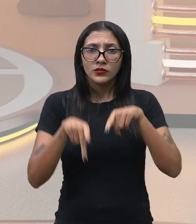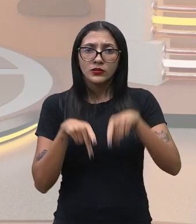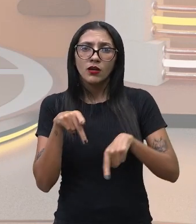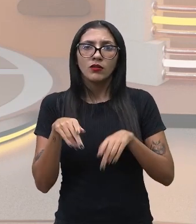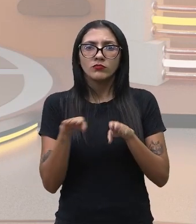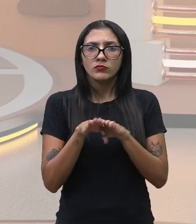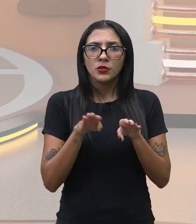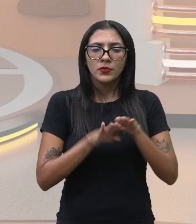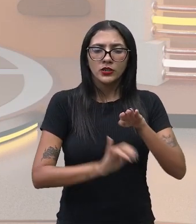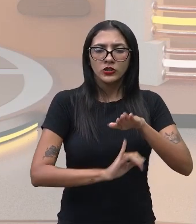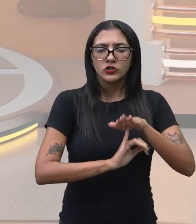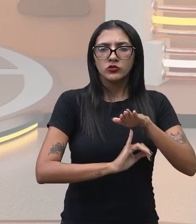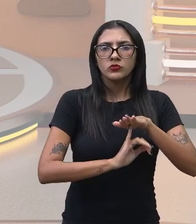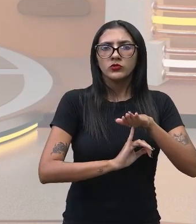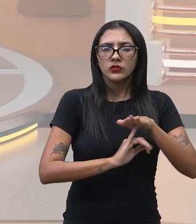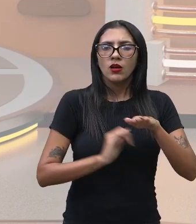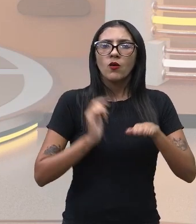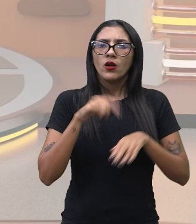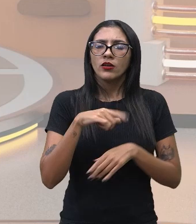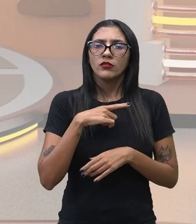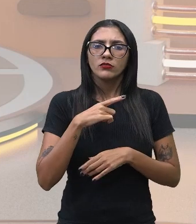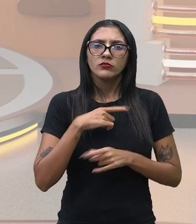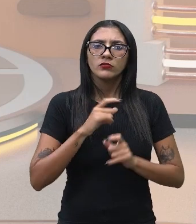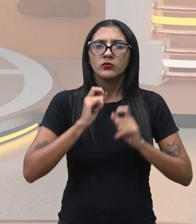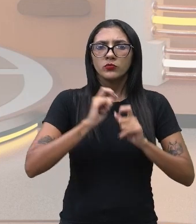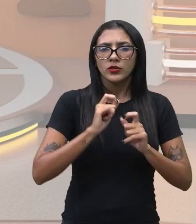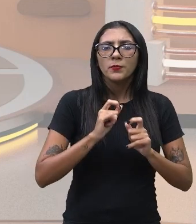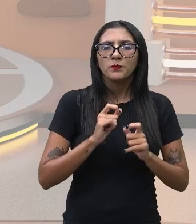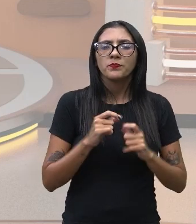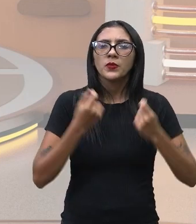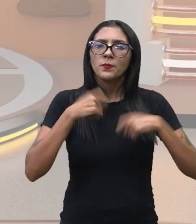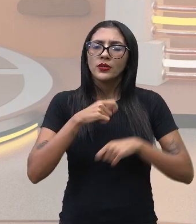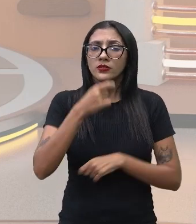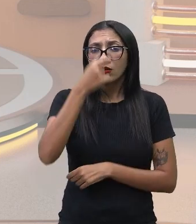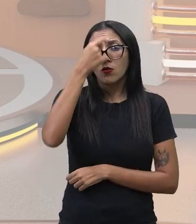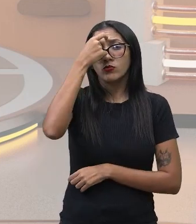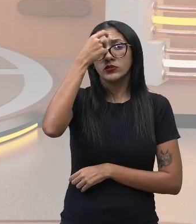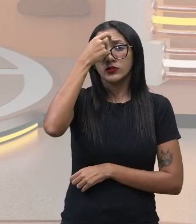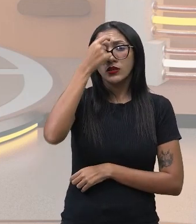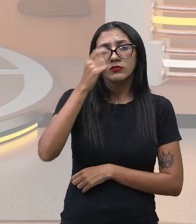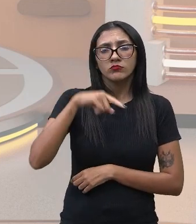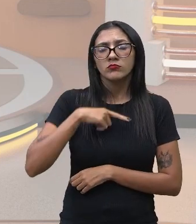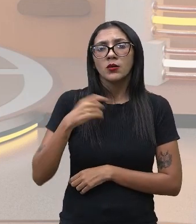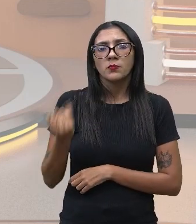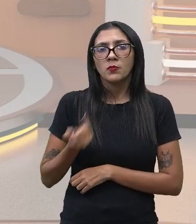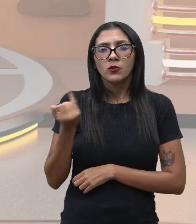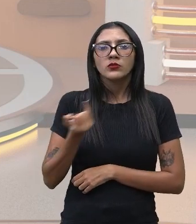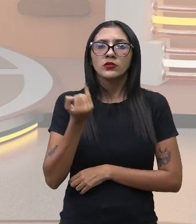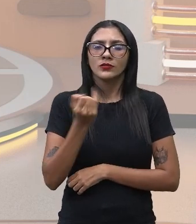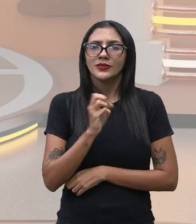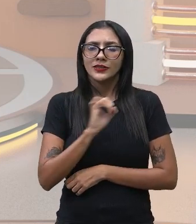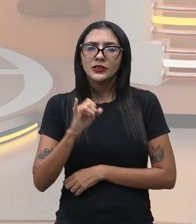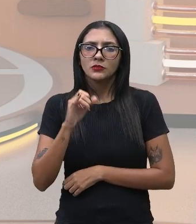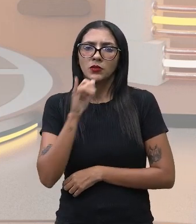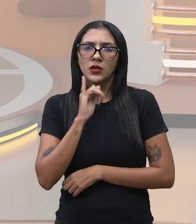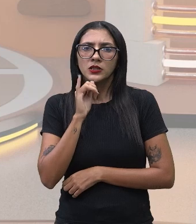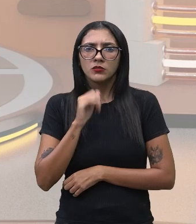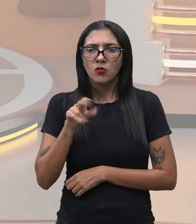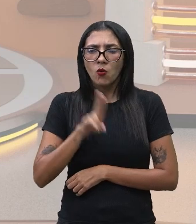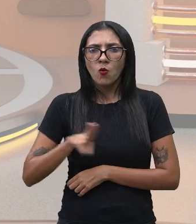instituições, né, elas adotem esse consumo sustentável, né, utilizando os recursos da natureza